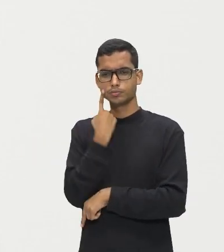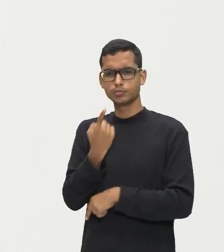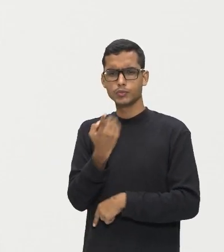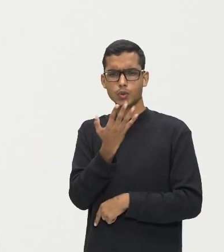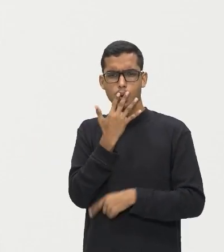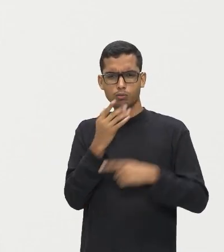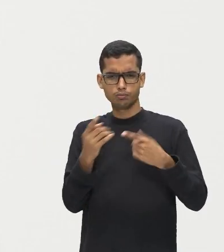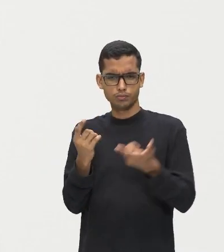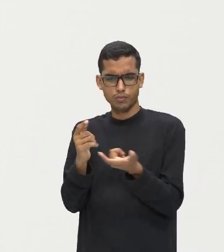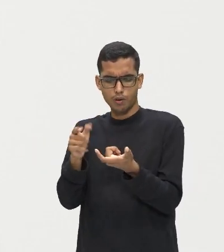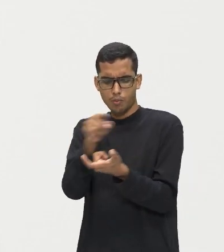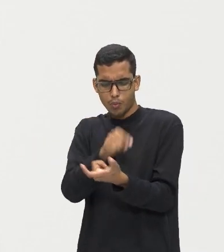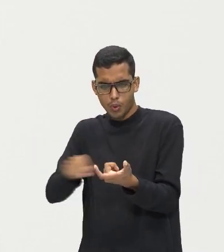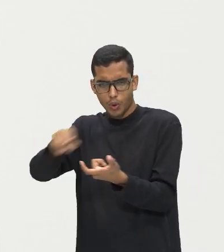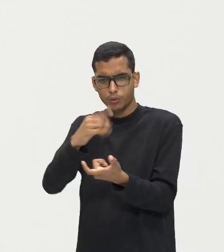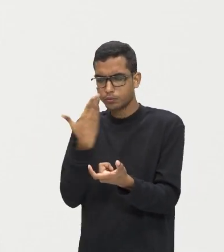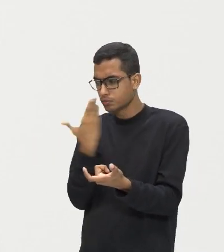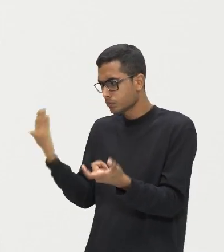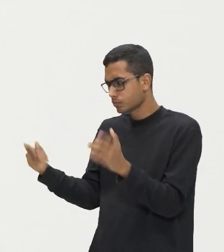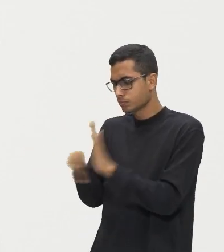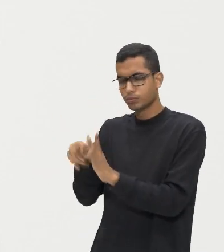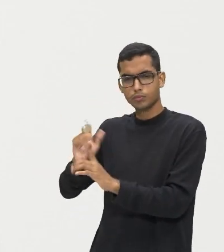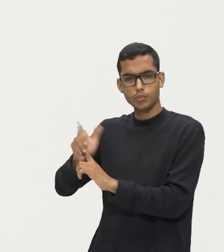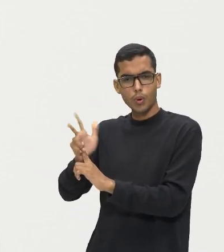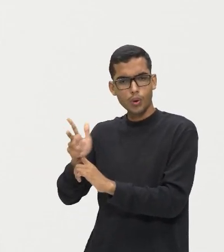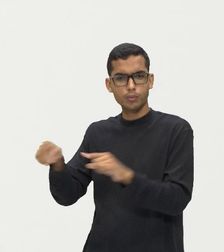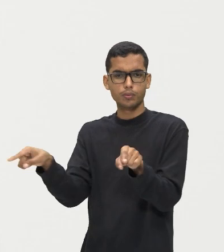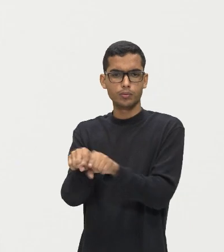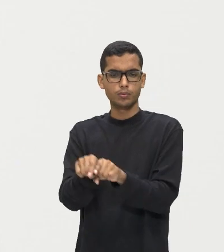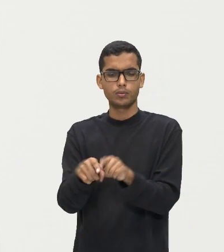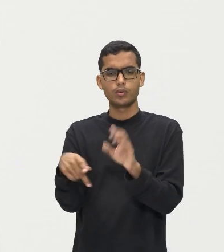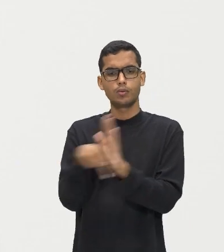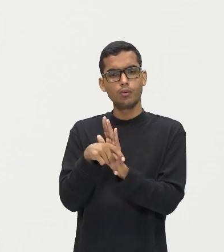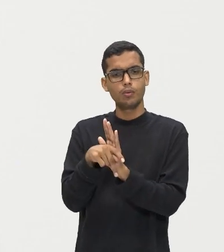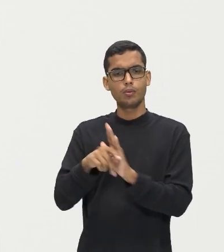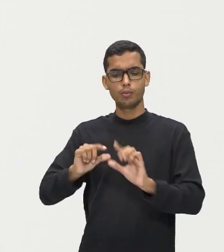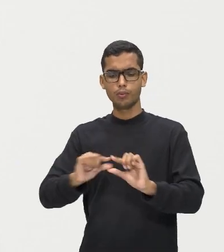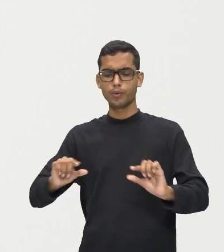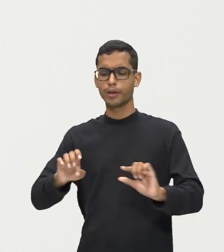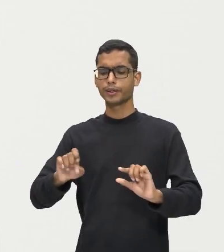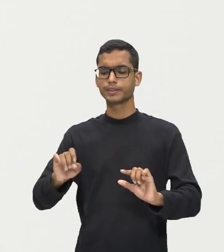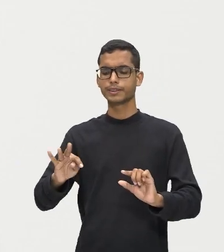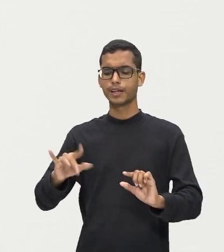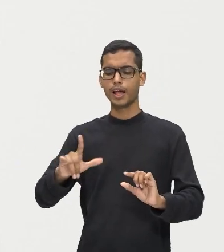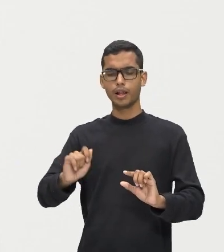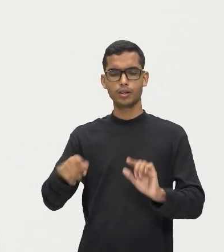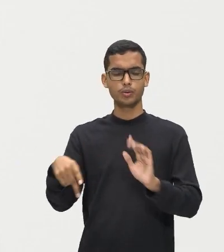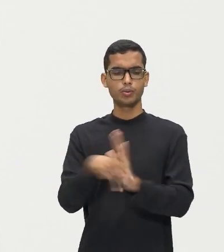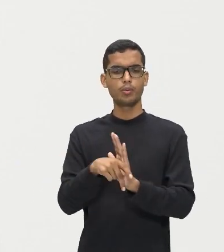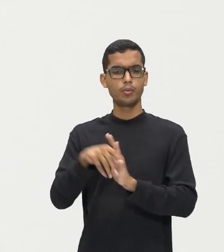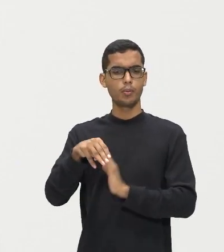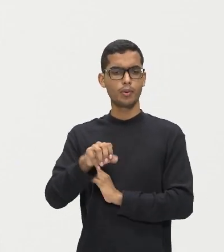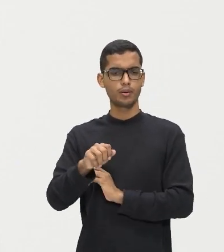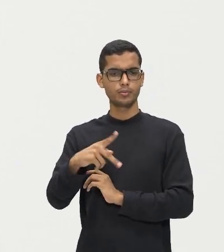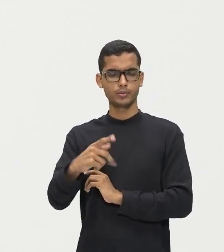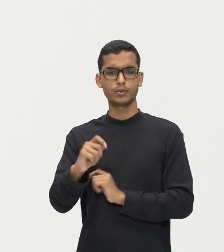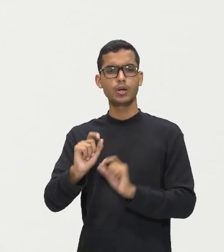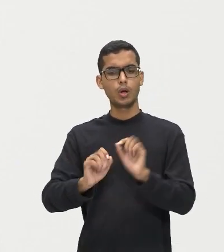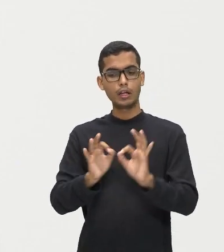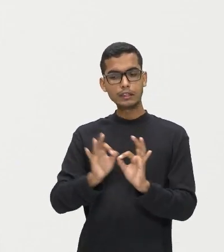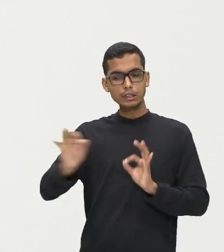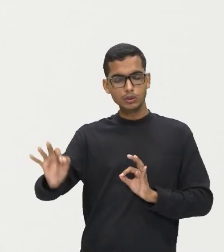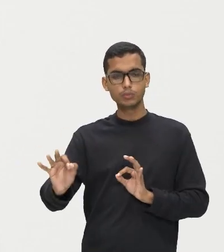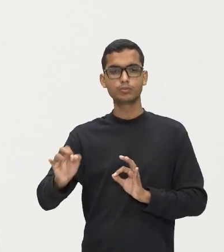rosa dos ventos e também a escala desse mapa. E aí, portanto, a gente começa a fazer a leitura do mapa. Quais são os